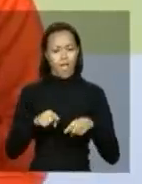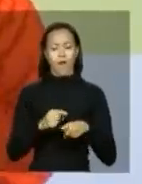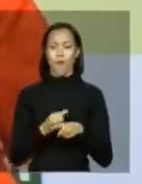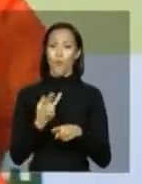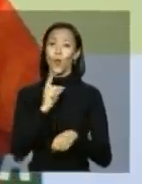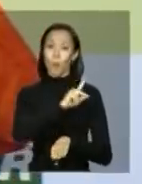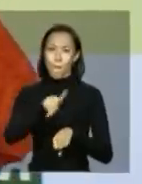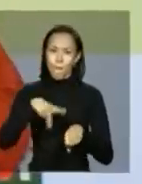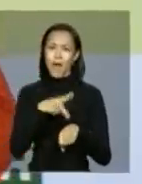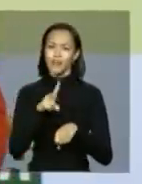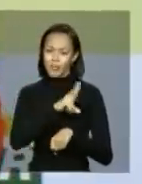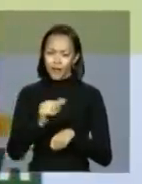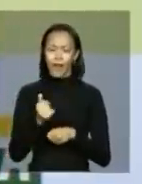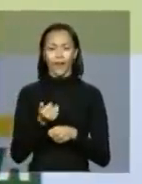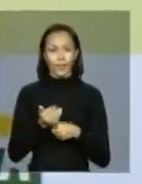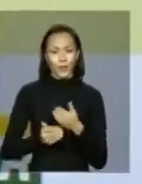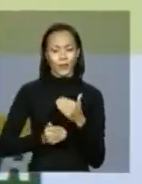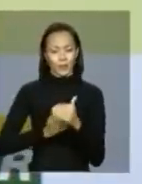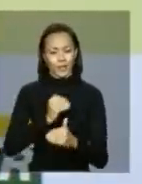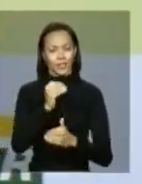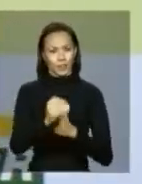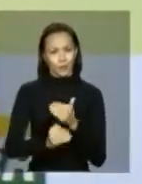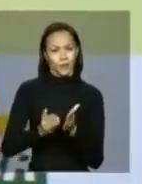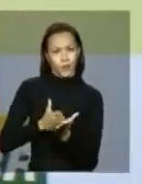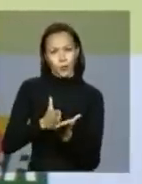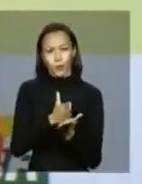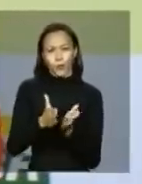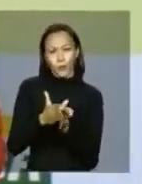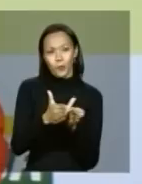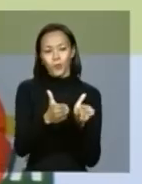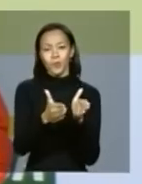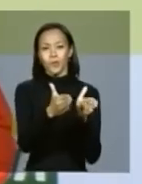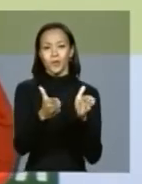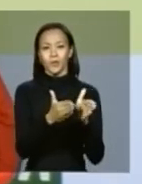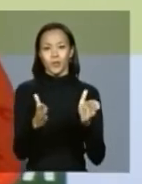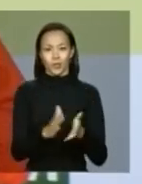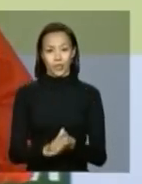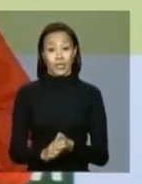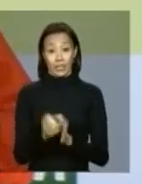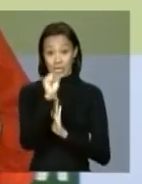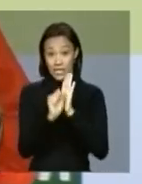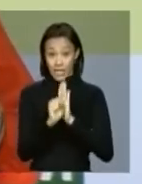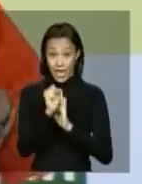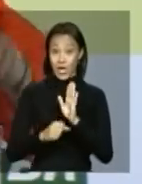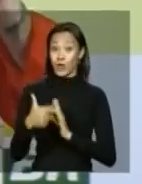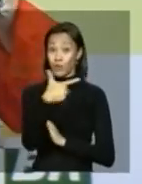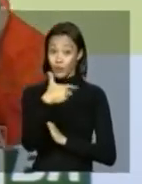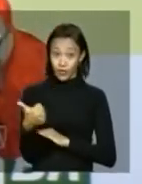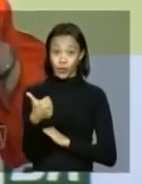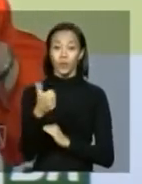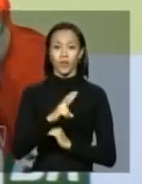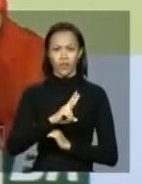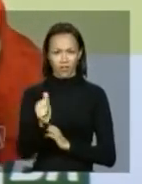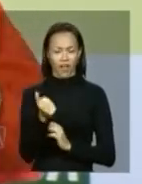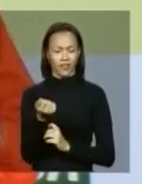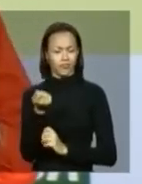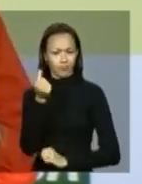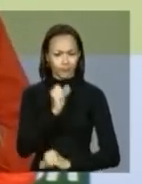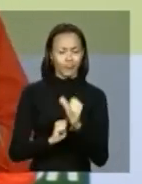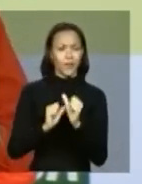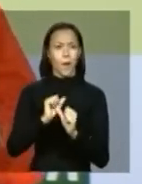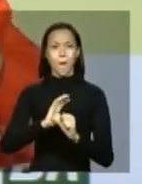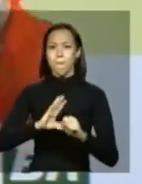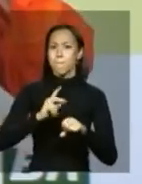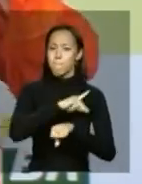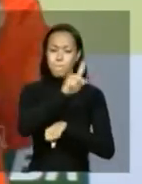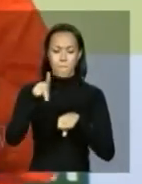vai construir seu caminho ao longo desse século XXI e se transformar numa das maiores nações